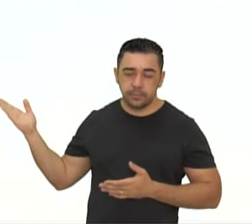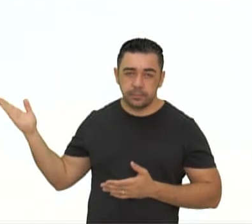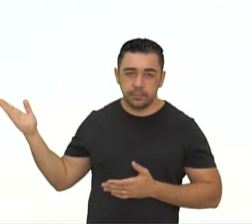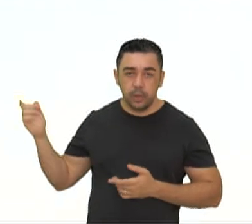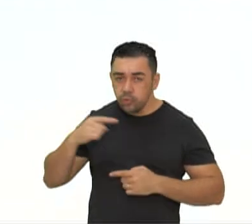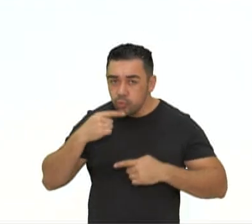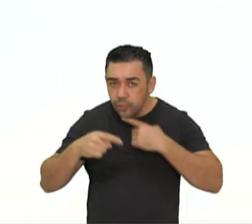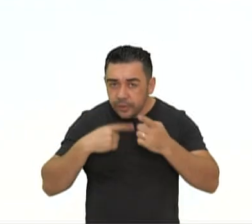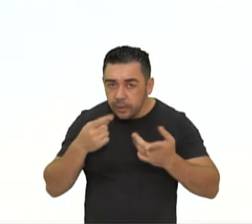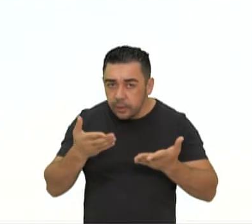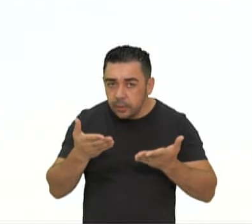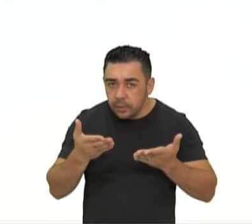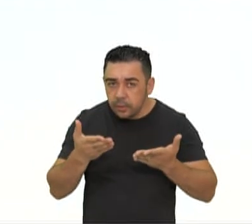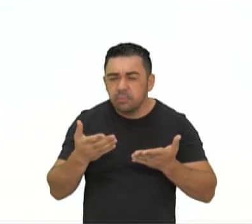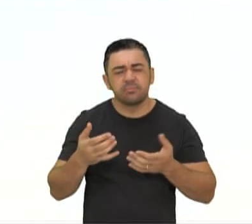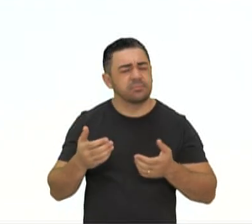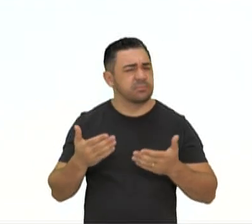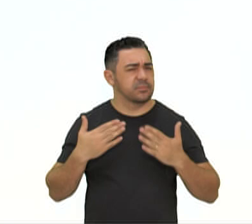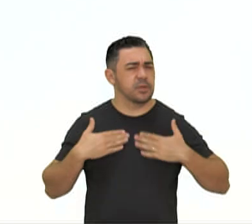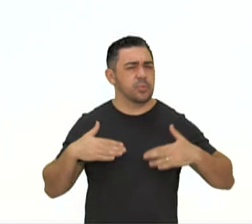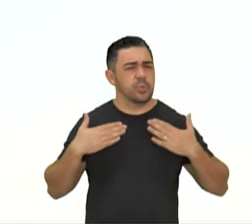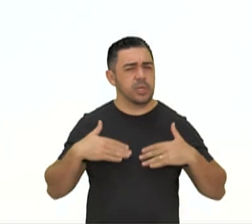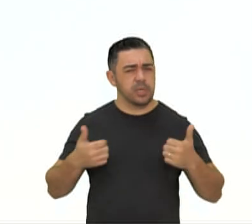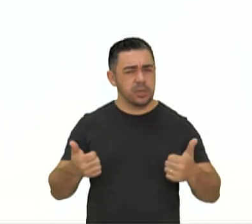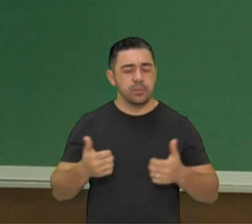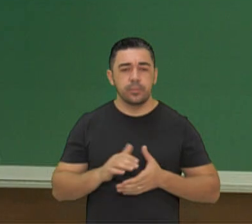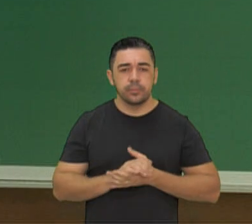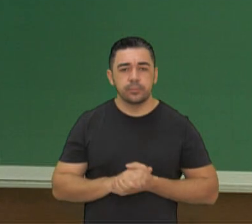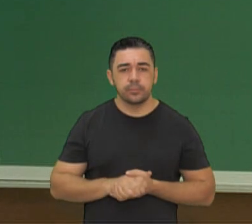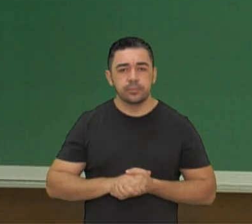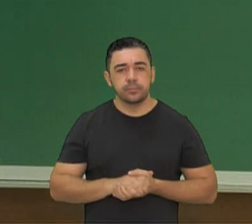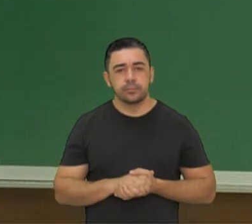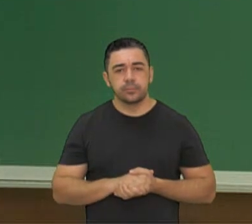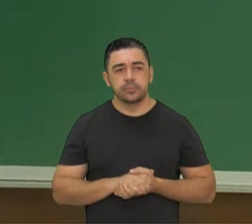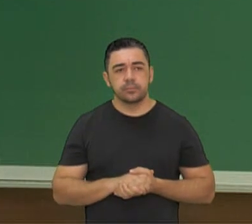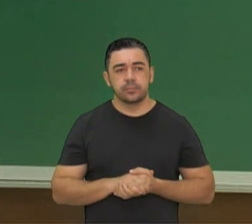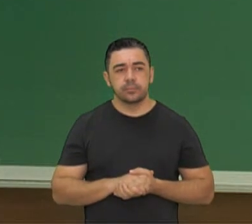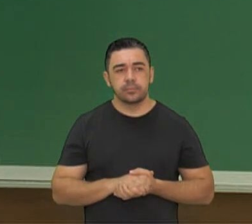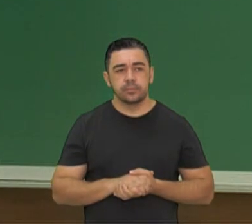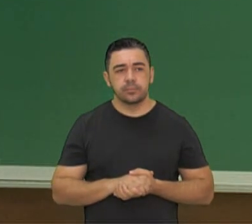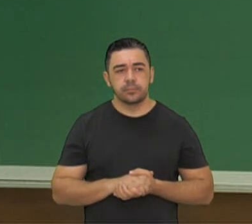Dúvida nisso aqui? Bem tranquilinho, né? Então vamos continuando.